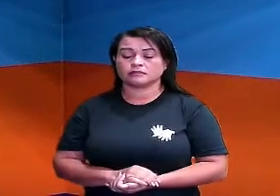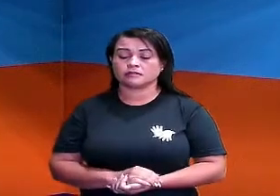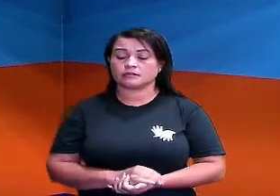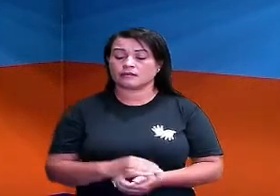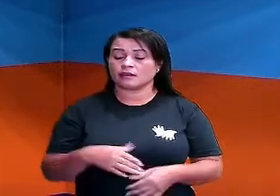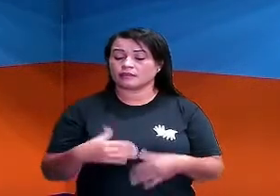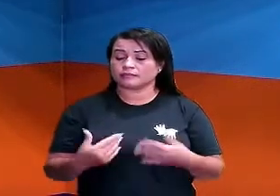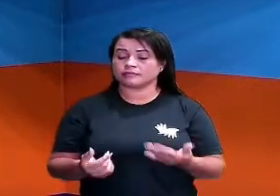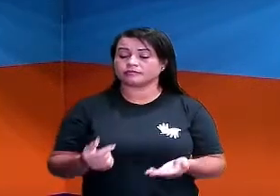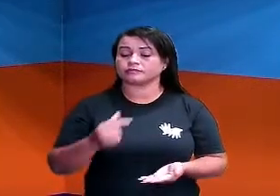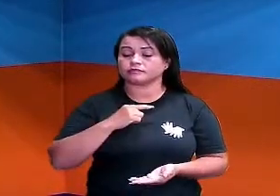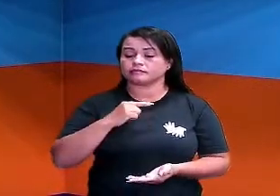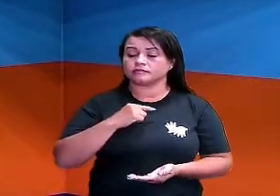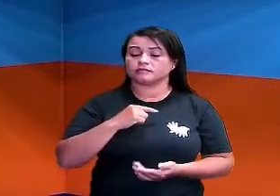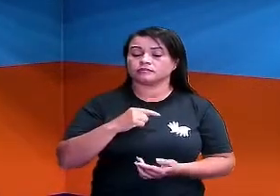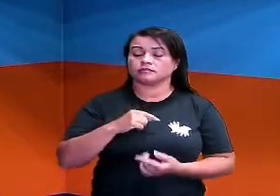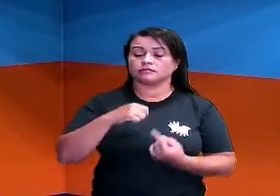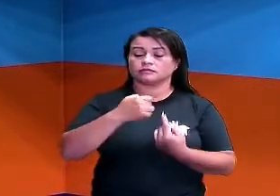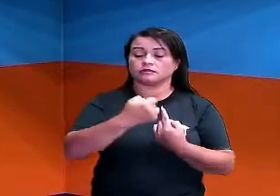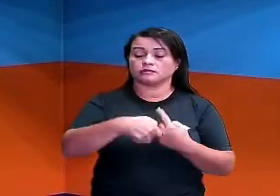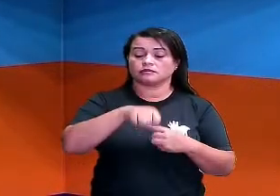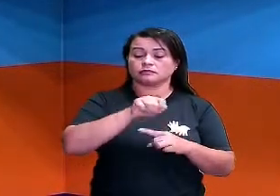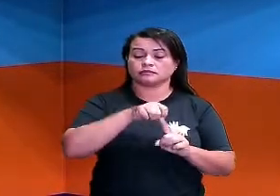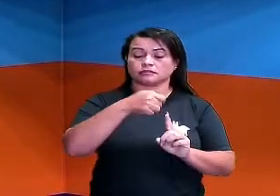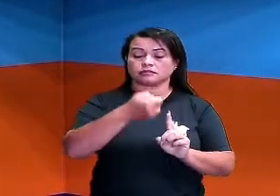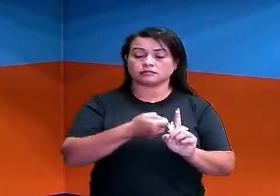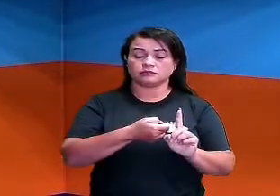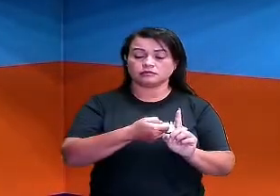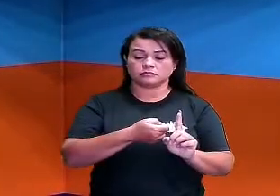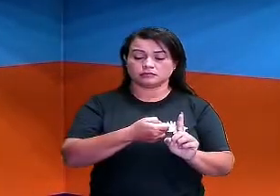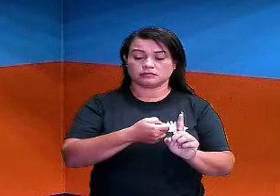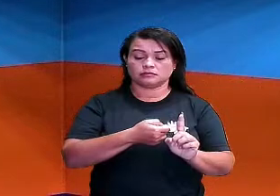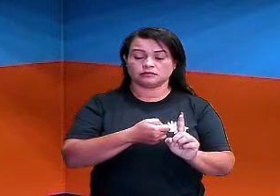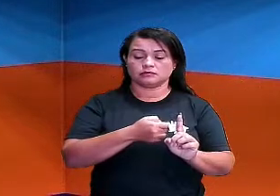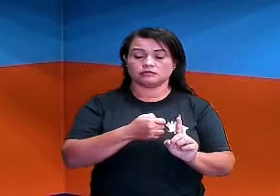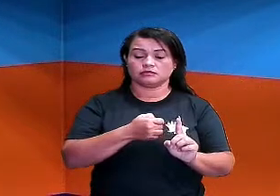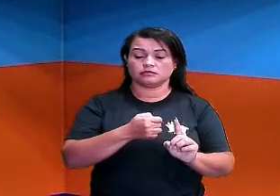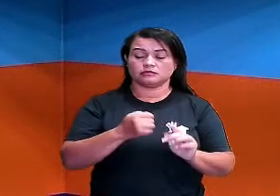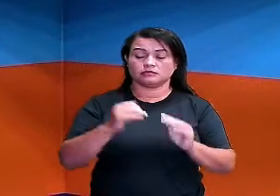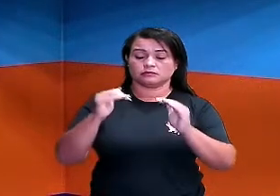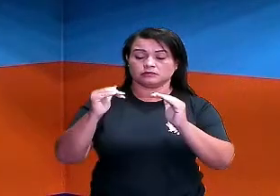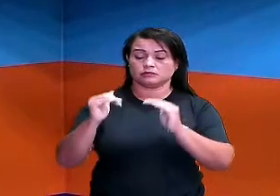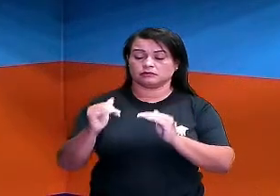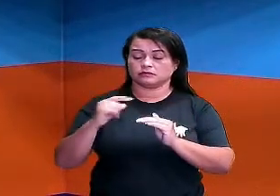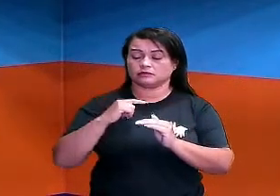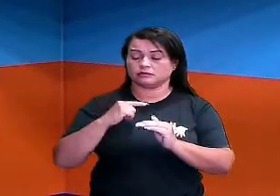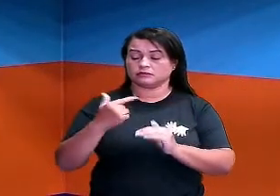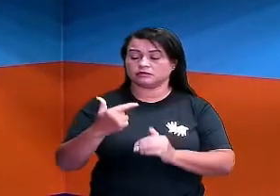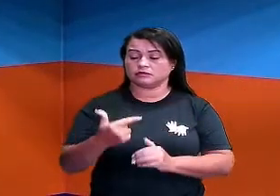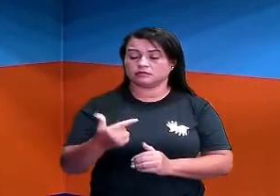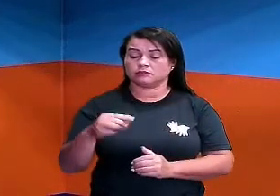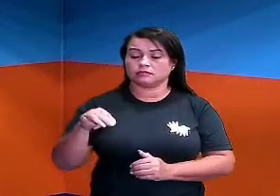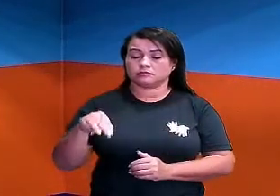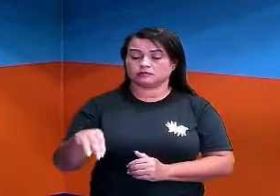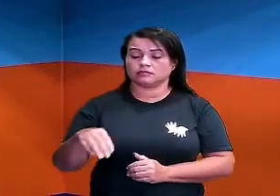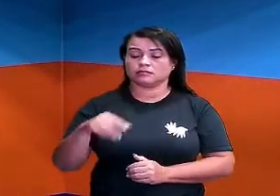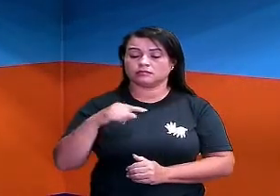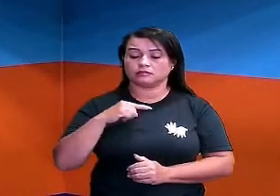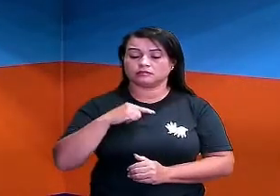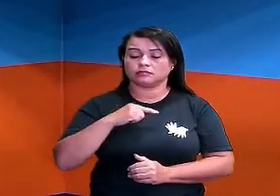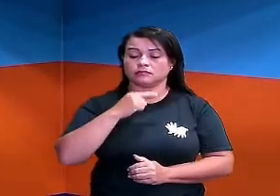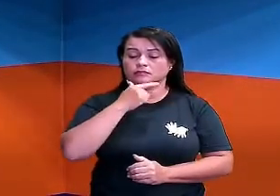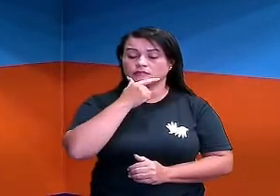Aí eu tenho a bananeira, que daqui do topo até a base tem 2 metros. E eu tenho um